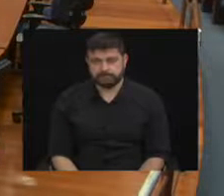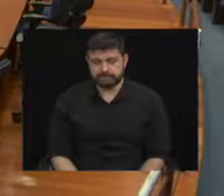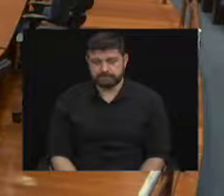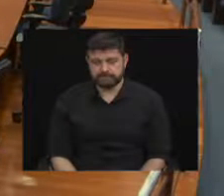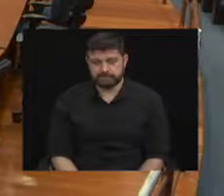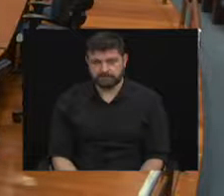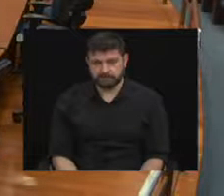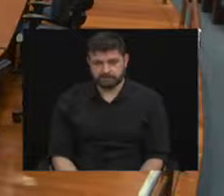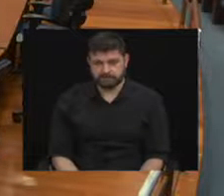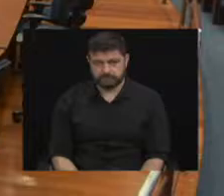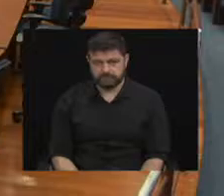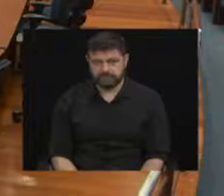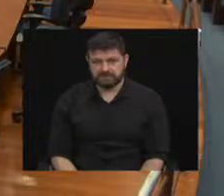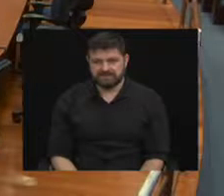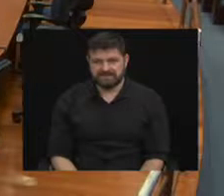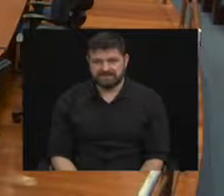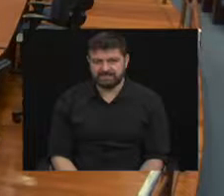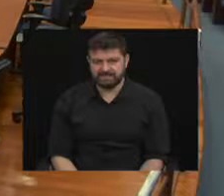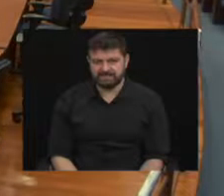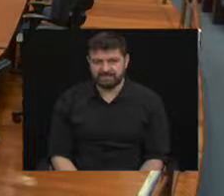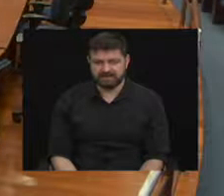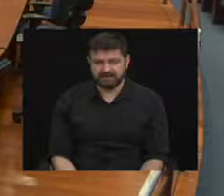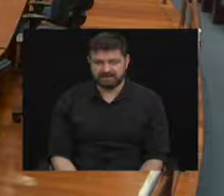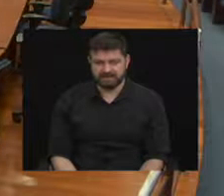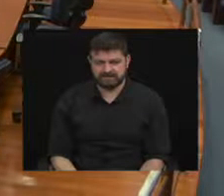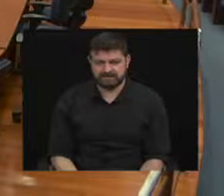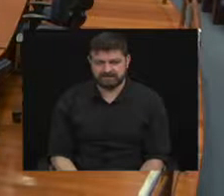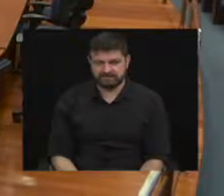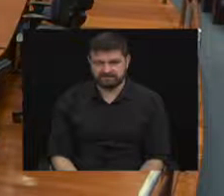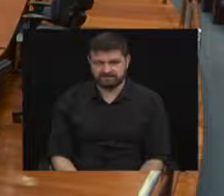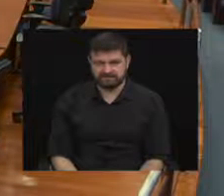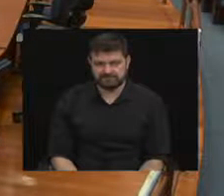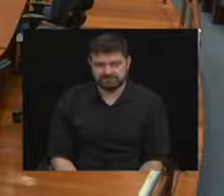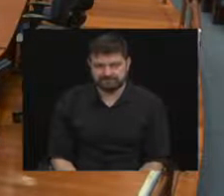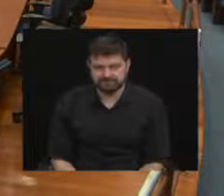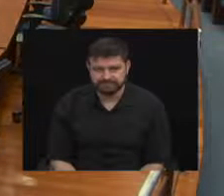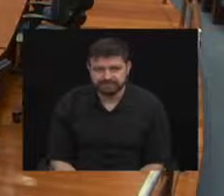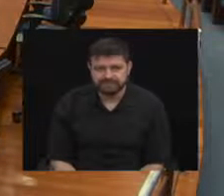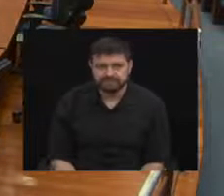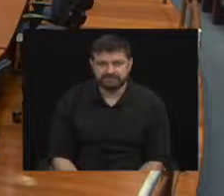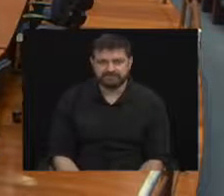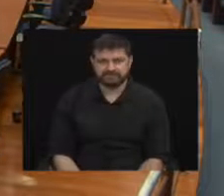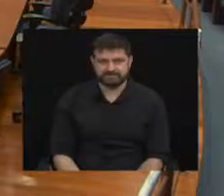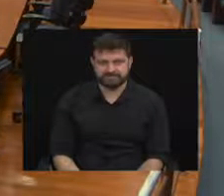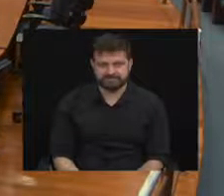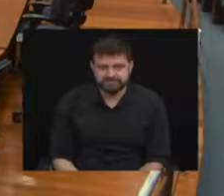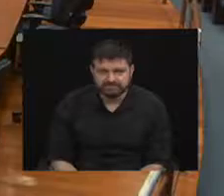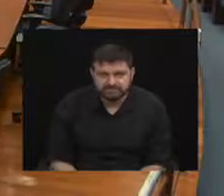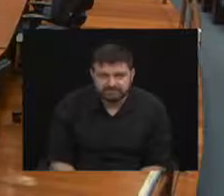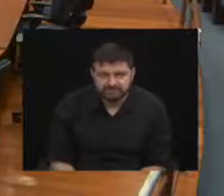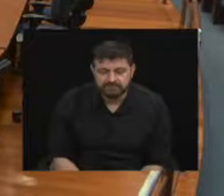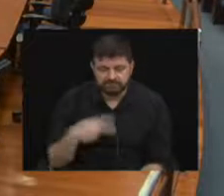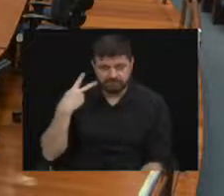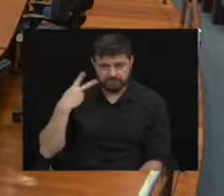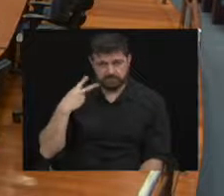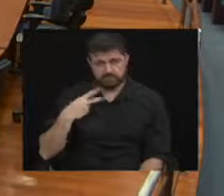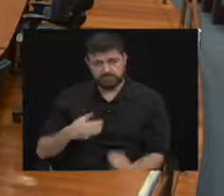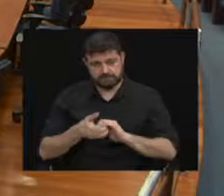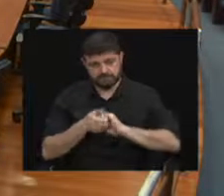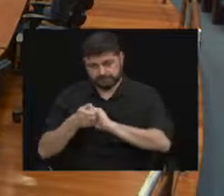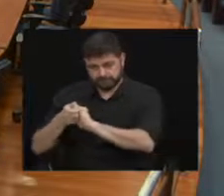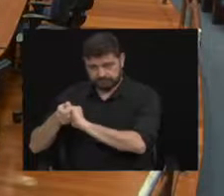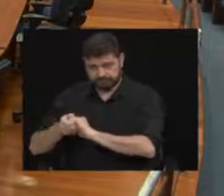os desgraçados lá de Brasília roubaram o nosso povo. É isso que nós temos que ver. Muito obrigado, senhor presidente. Obrigado,